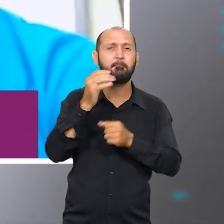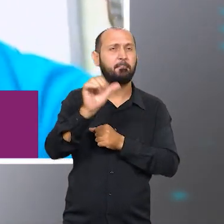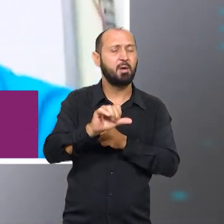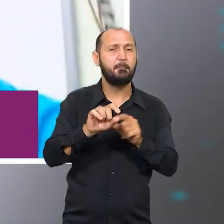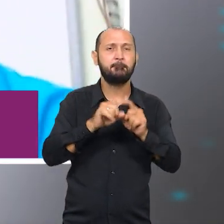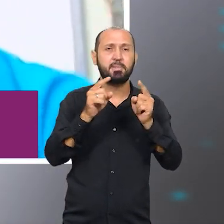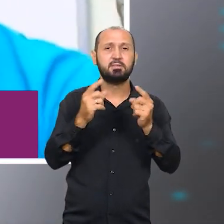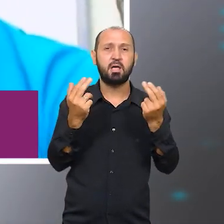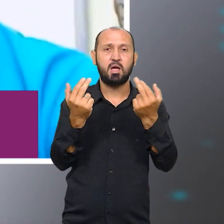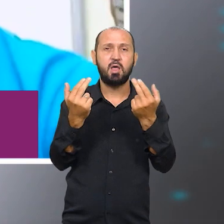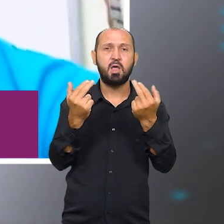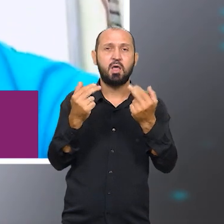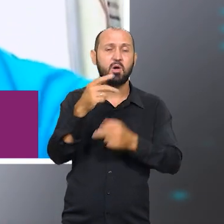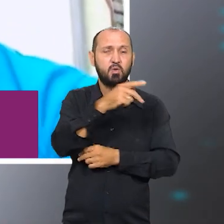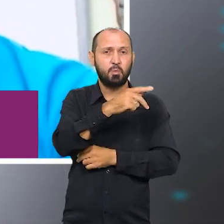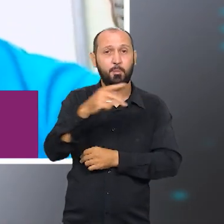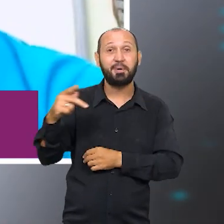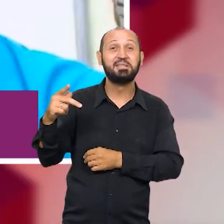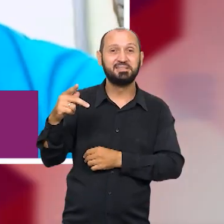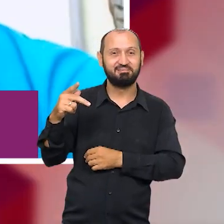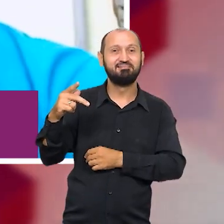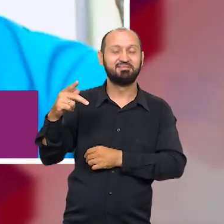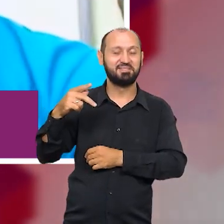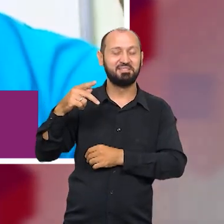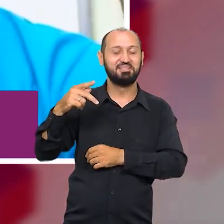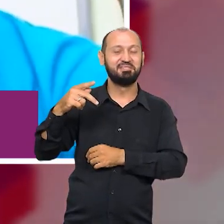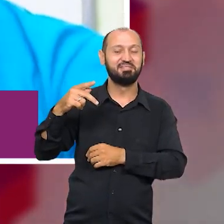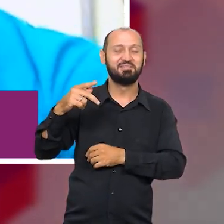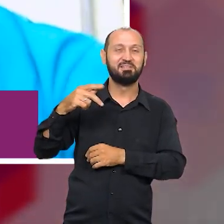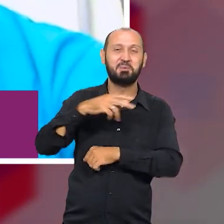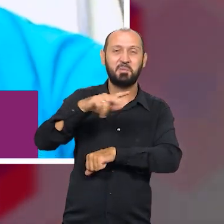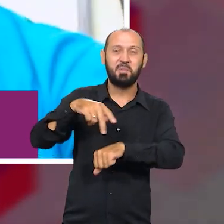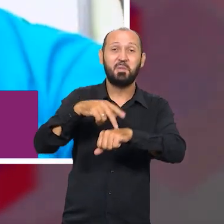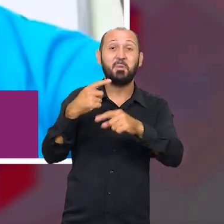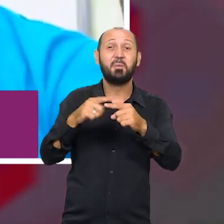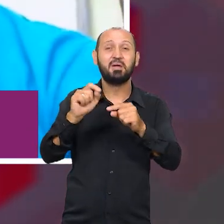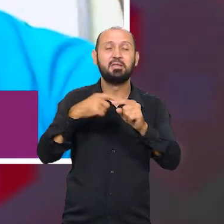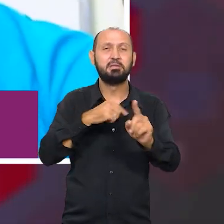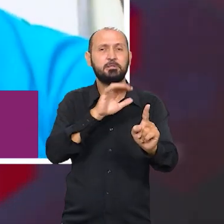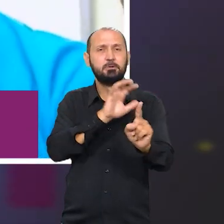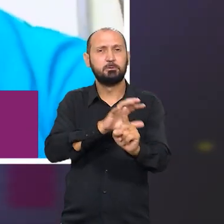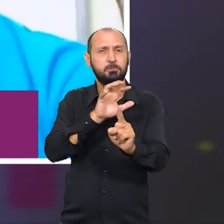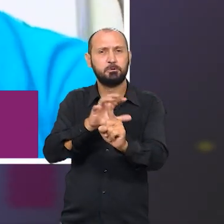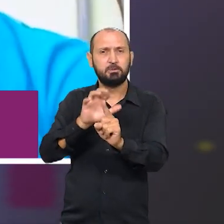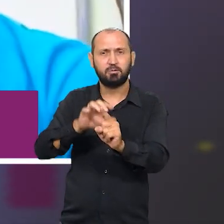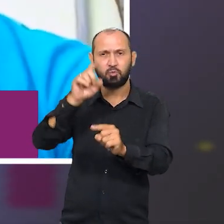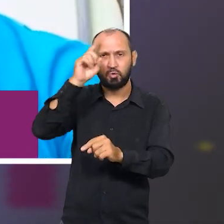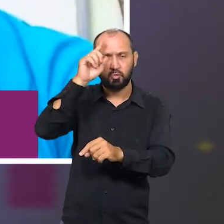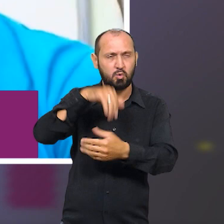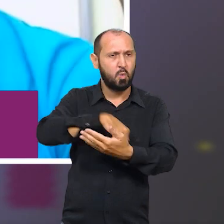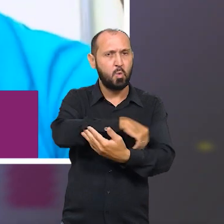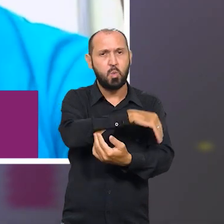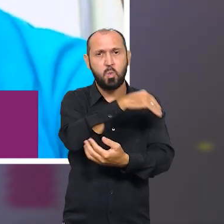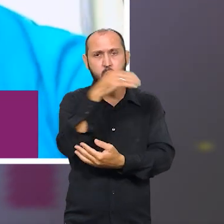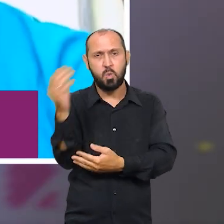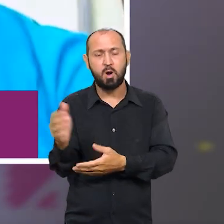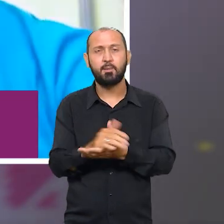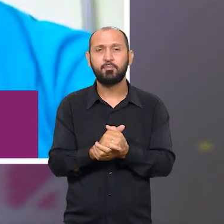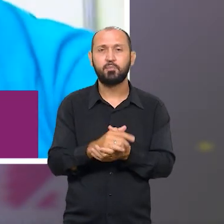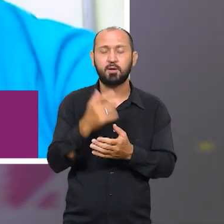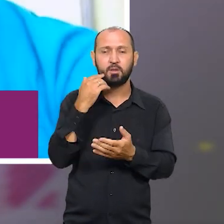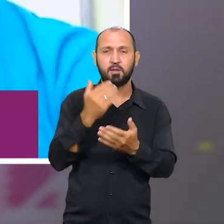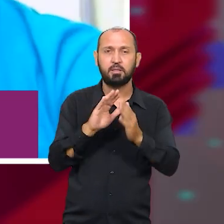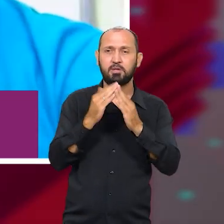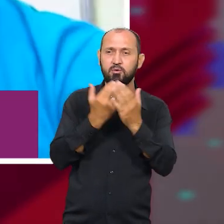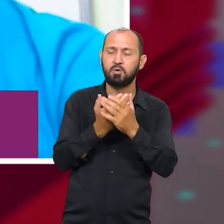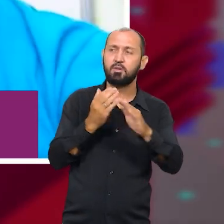ela é igual do presidente da República, porque ele tem estímulo o dia inteiro. Ele sai da escolinha, ele